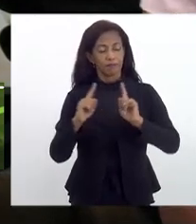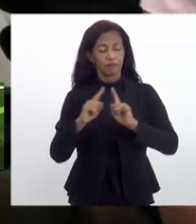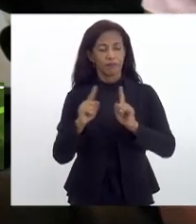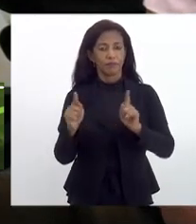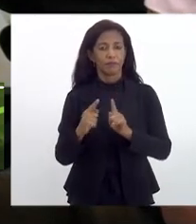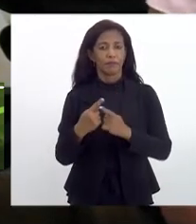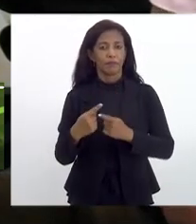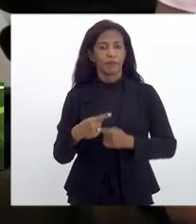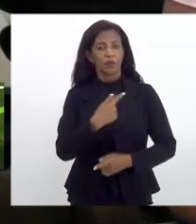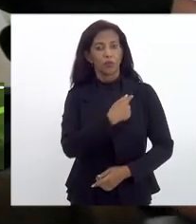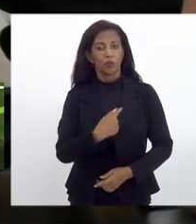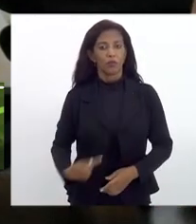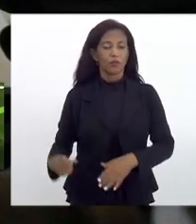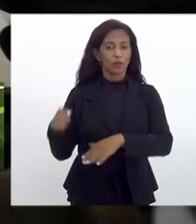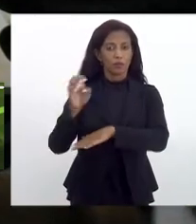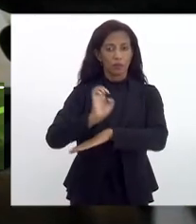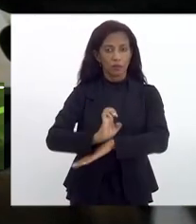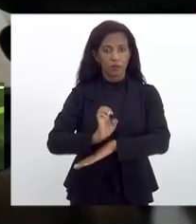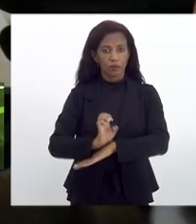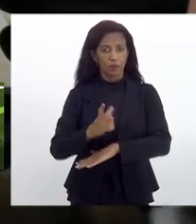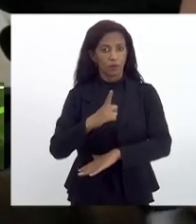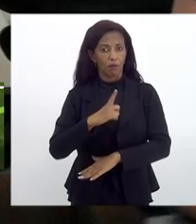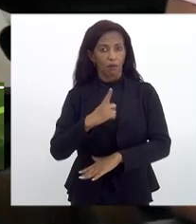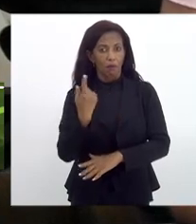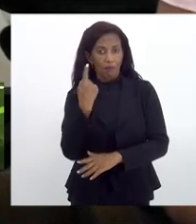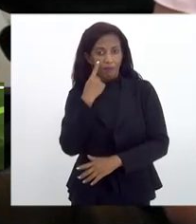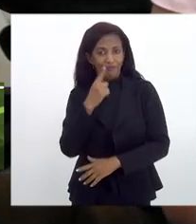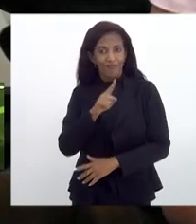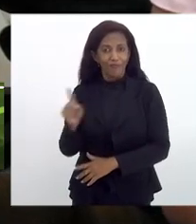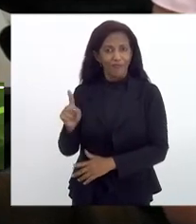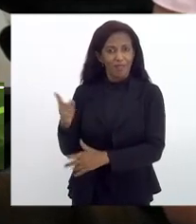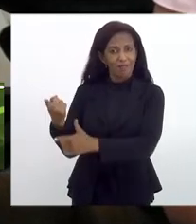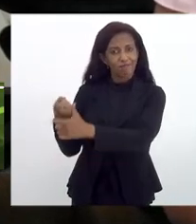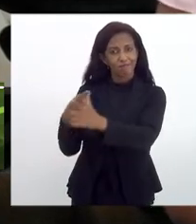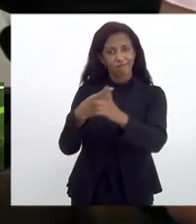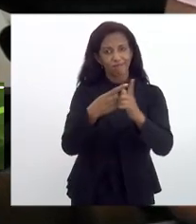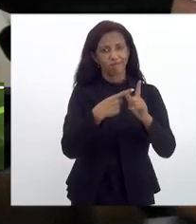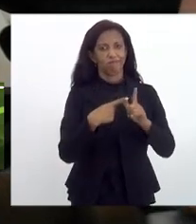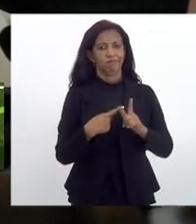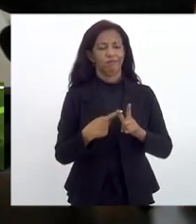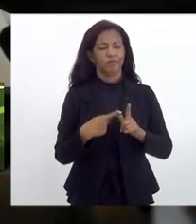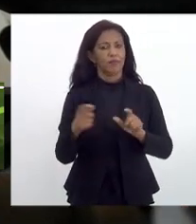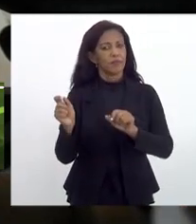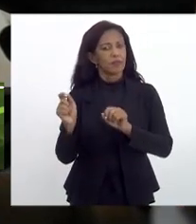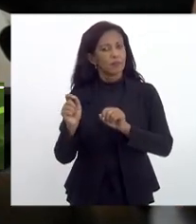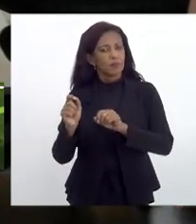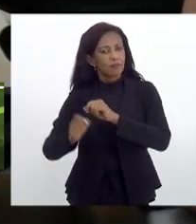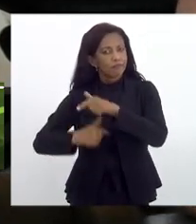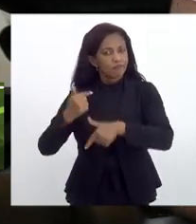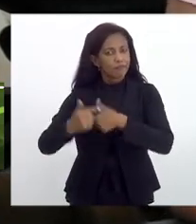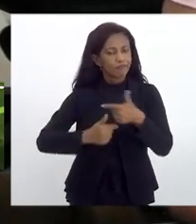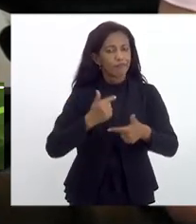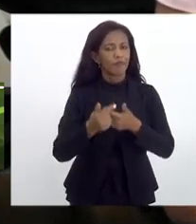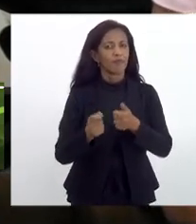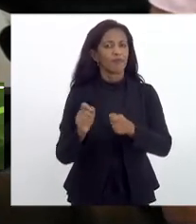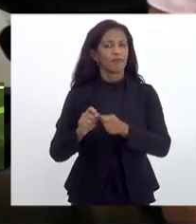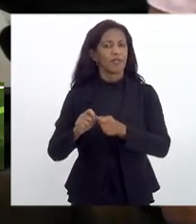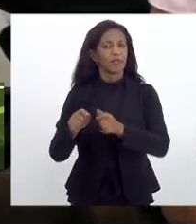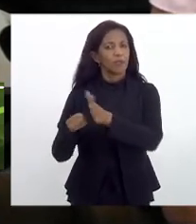do governo do Estado rever essa dívida, fazer com que tenhamos